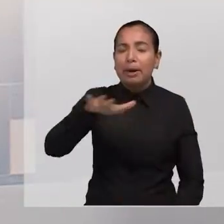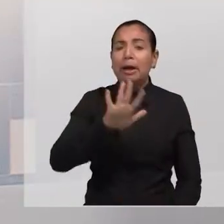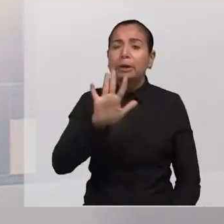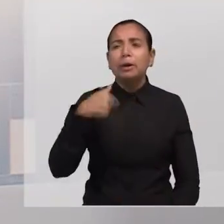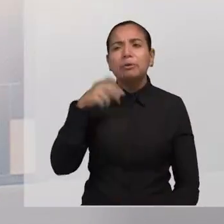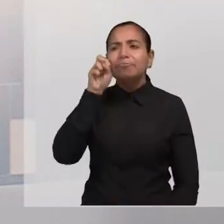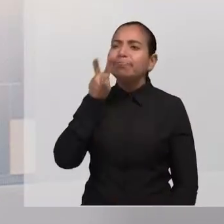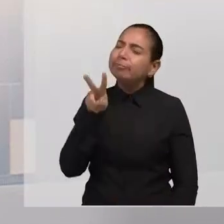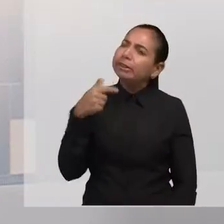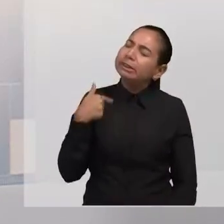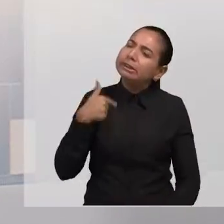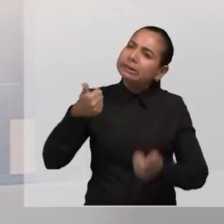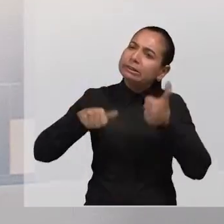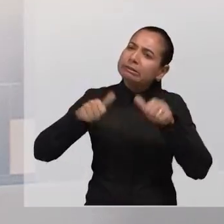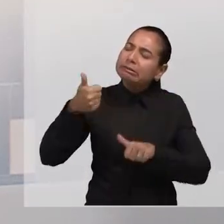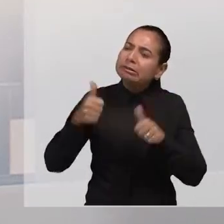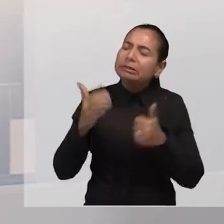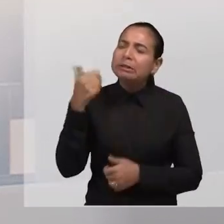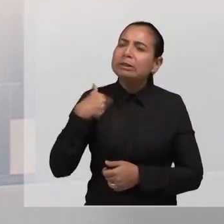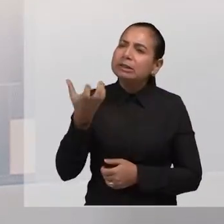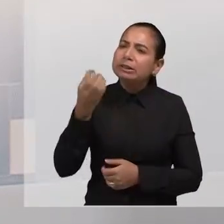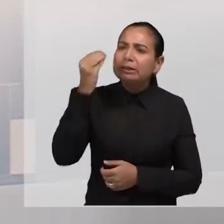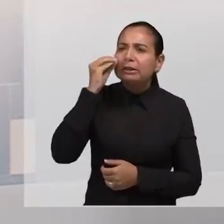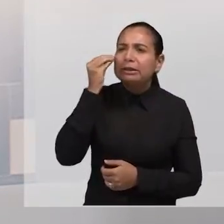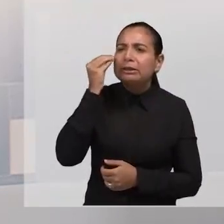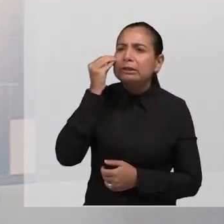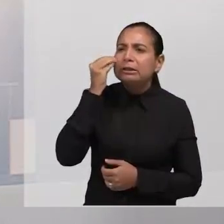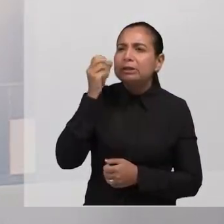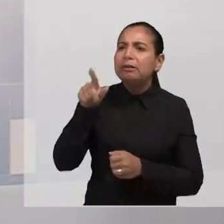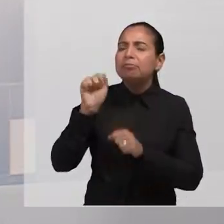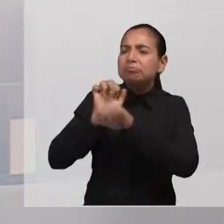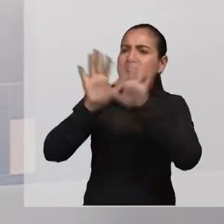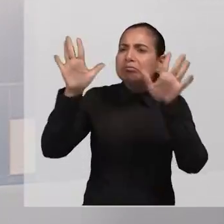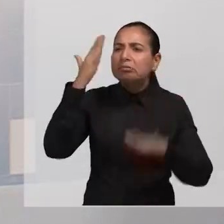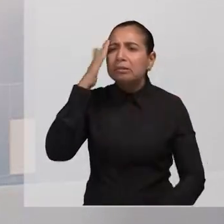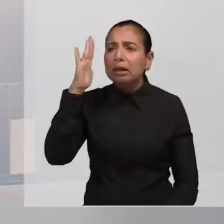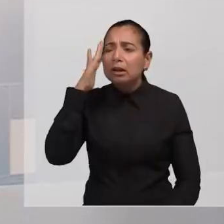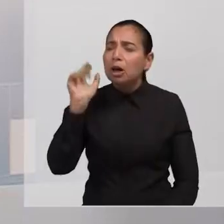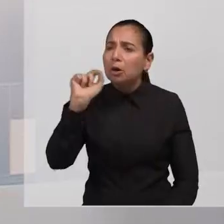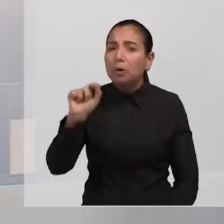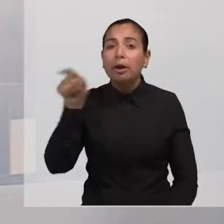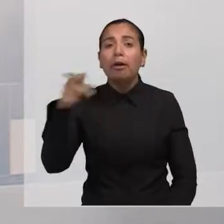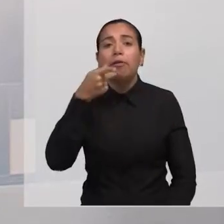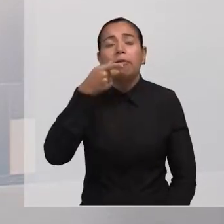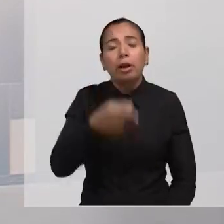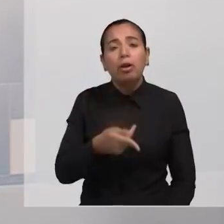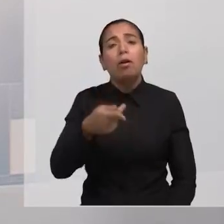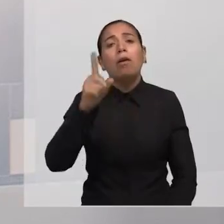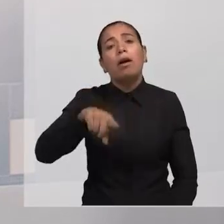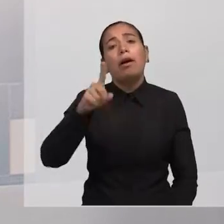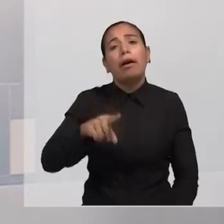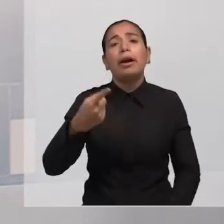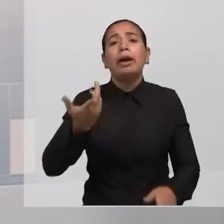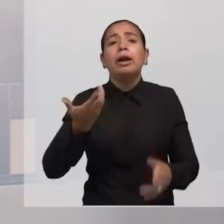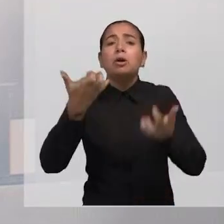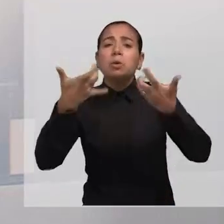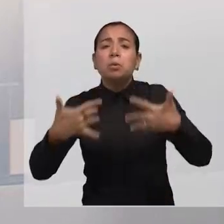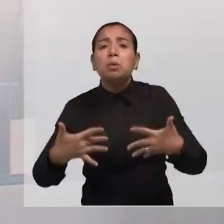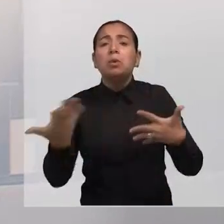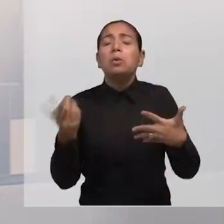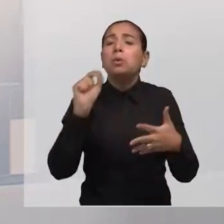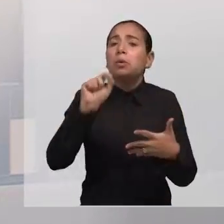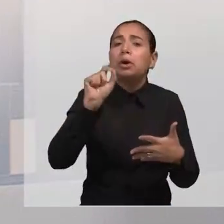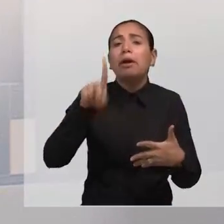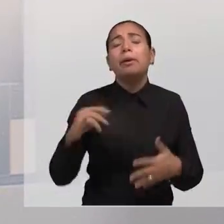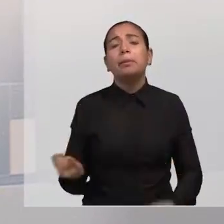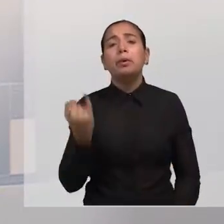avaliação, quis fazer sinalizações positivas ao ex-presidente Lula. O que aconteceu?